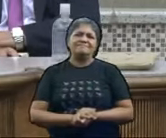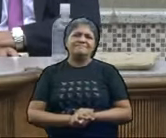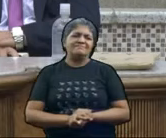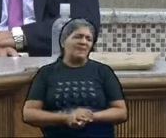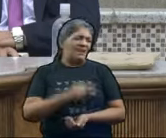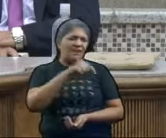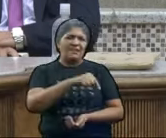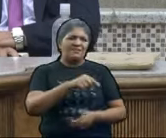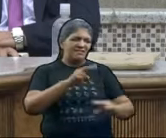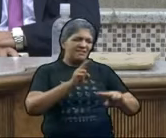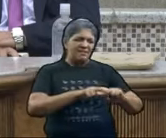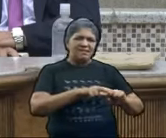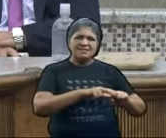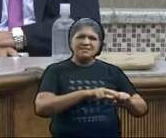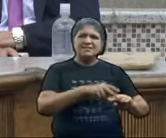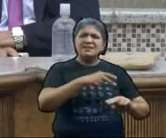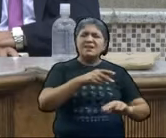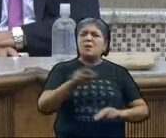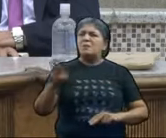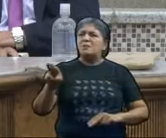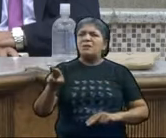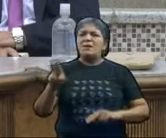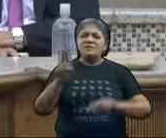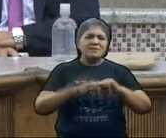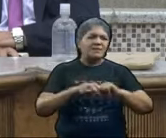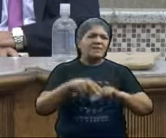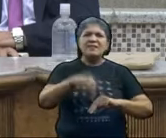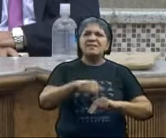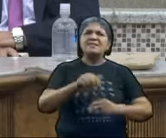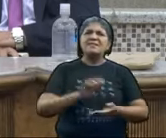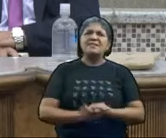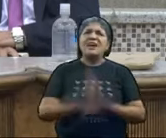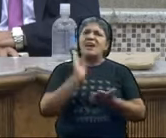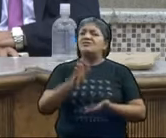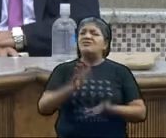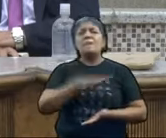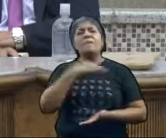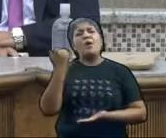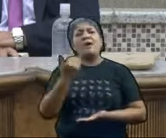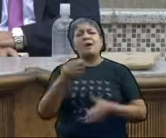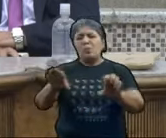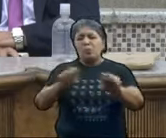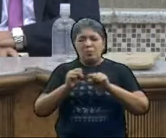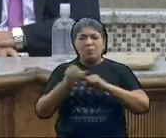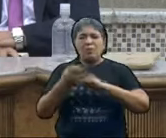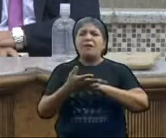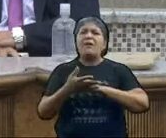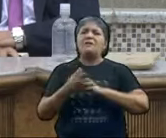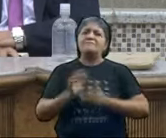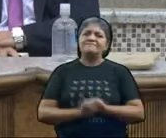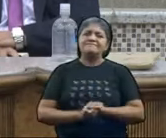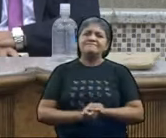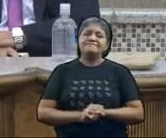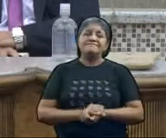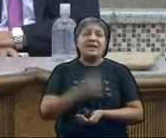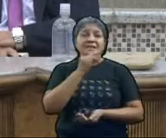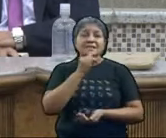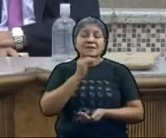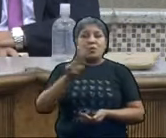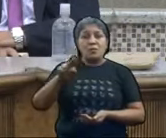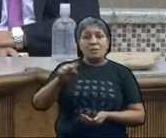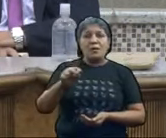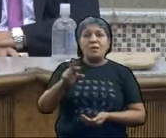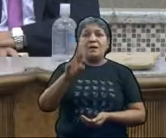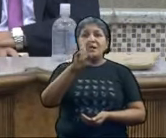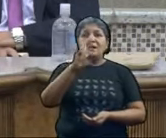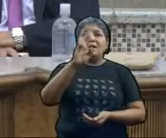banco. Eu fui lá no sepultamento do irmão Reinaldo, ele sentava aqui, em frente ao bispo aí, talvez um mês atrás, ele estava